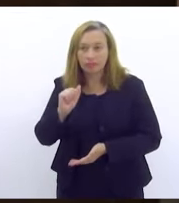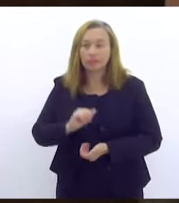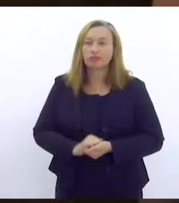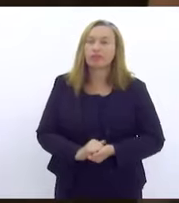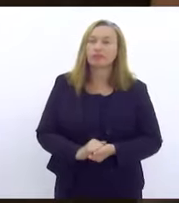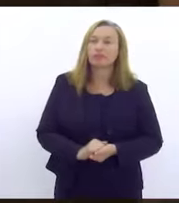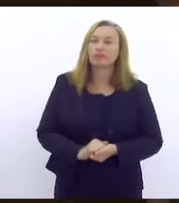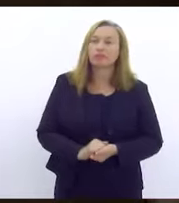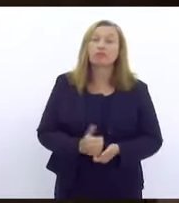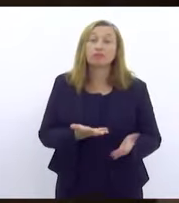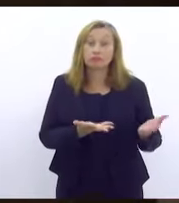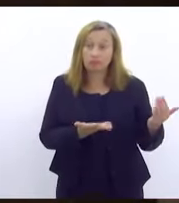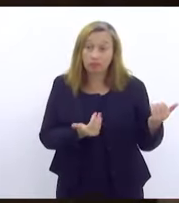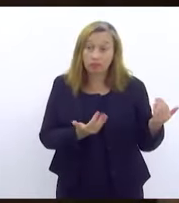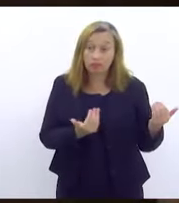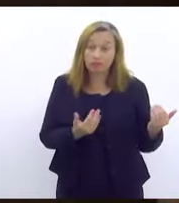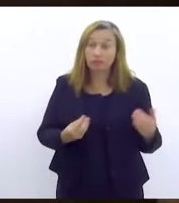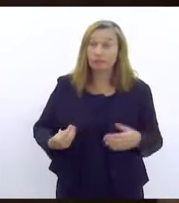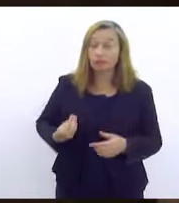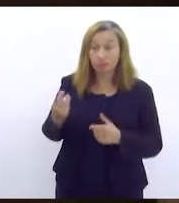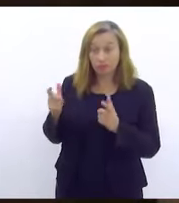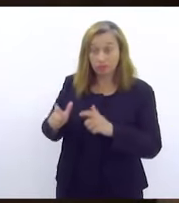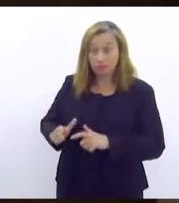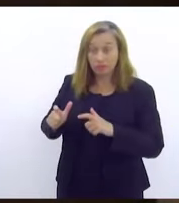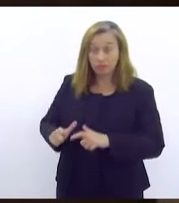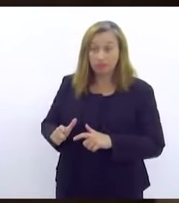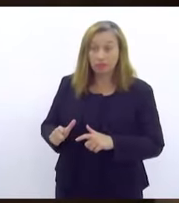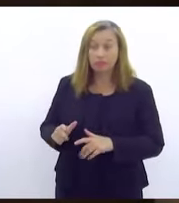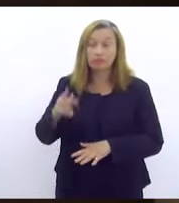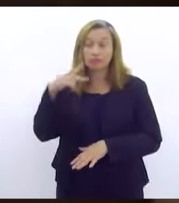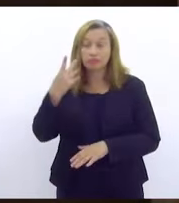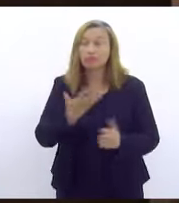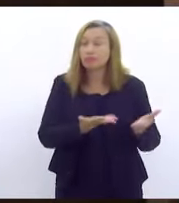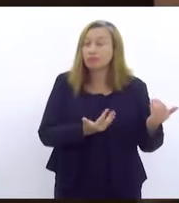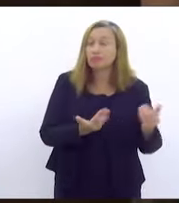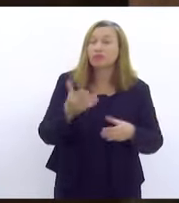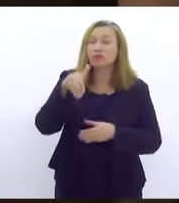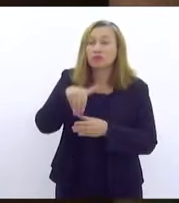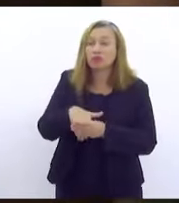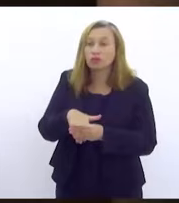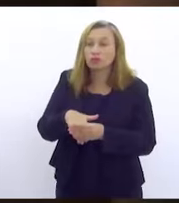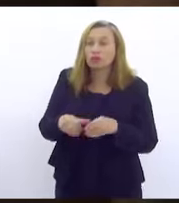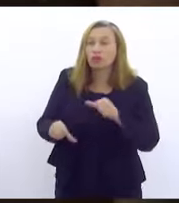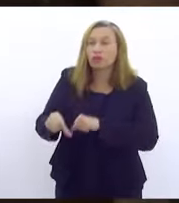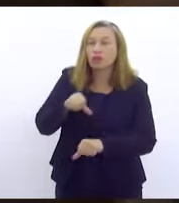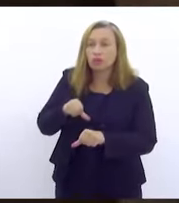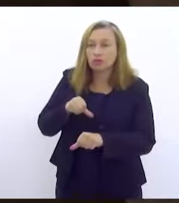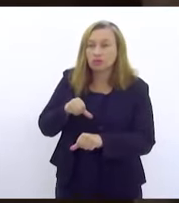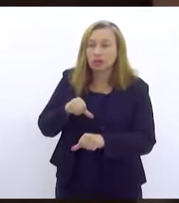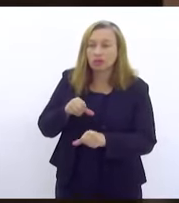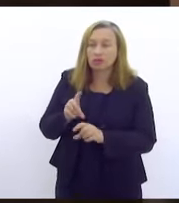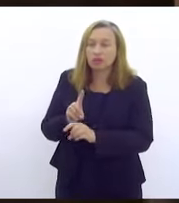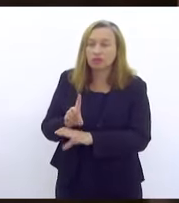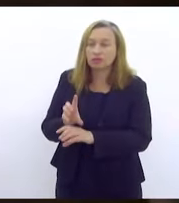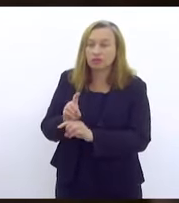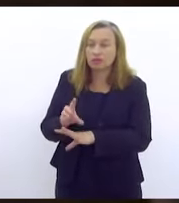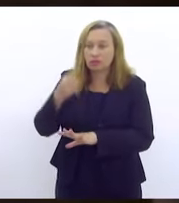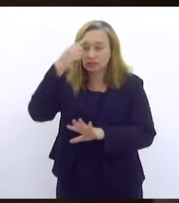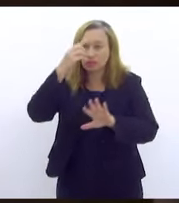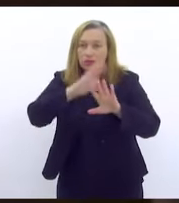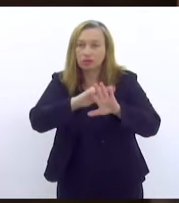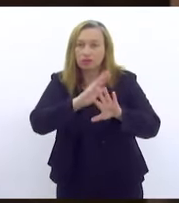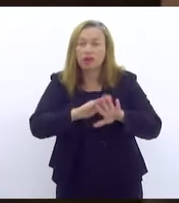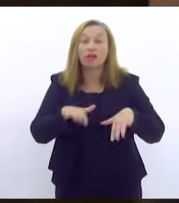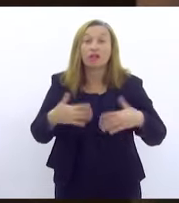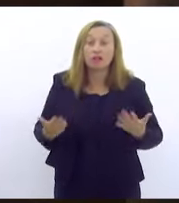totalidade dos jovens que ali estavam, do Parlamento Juvenil, votou contrário à doutrinação ideológica.